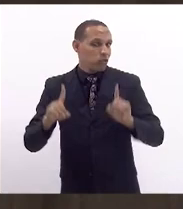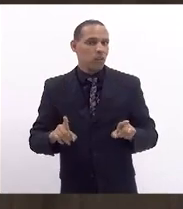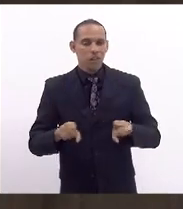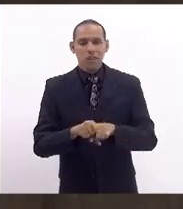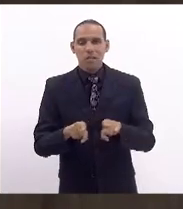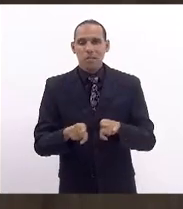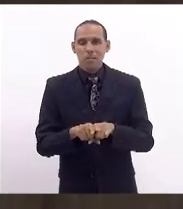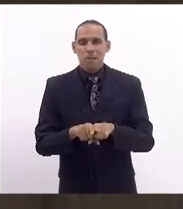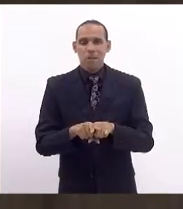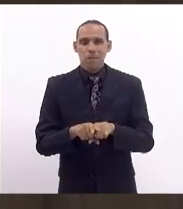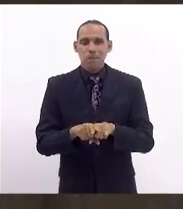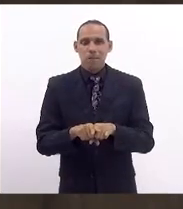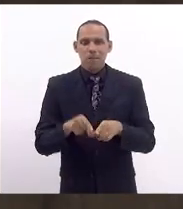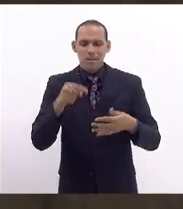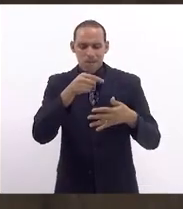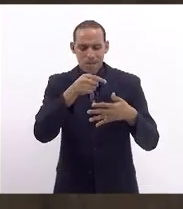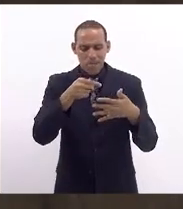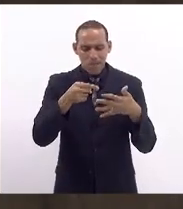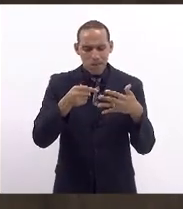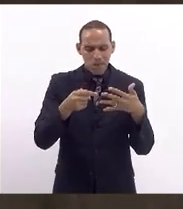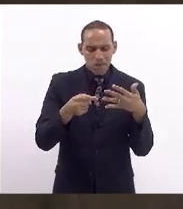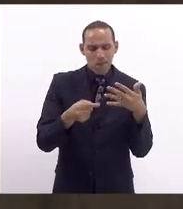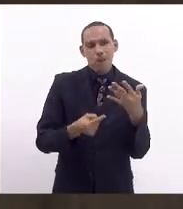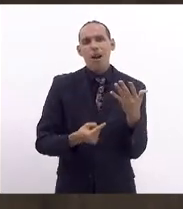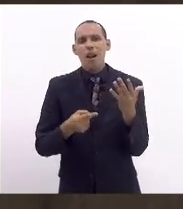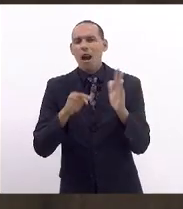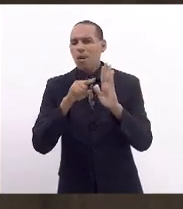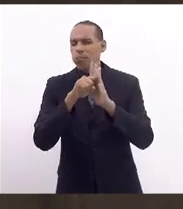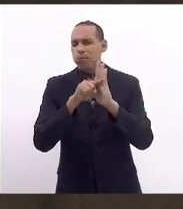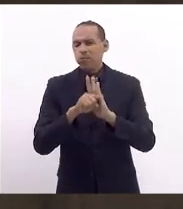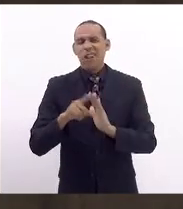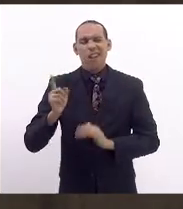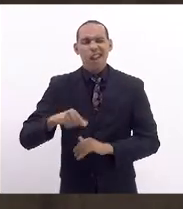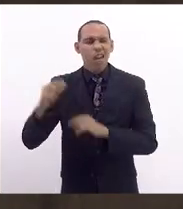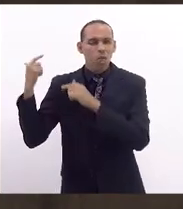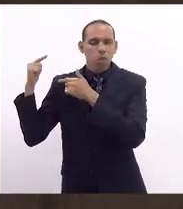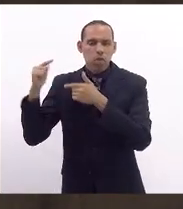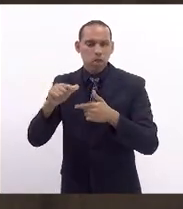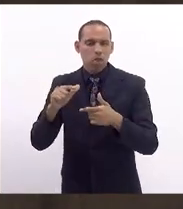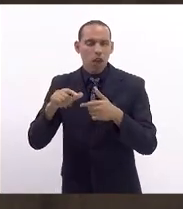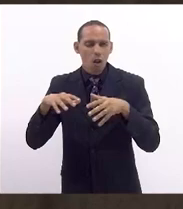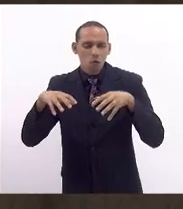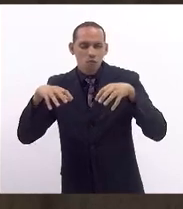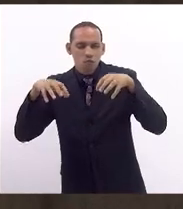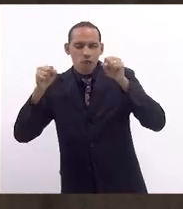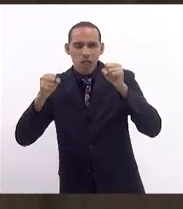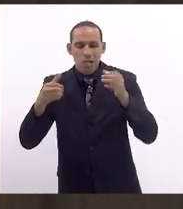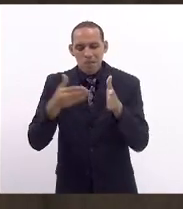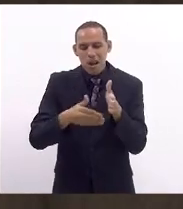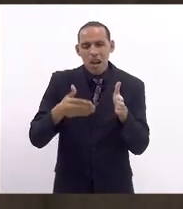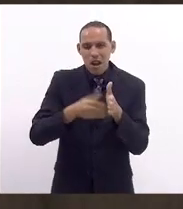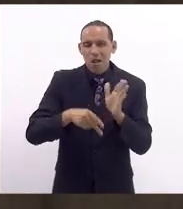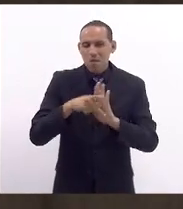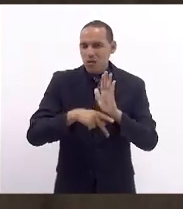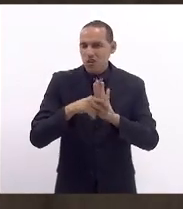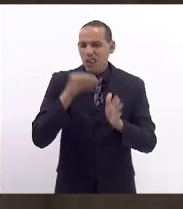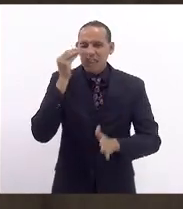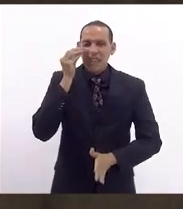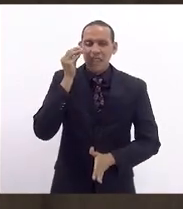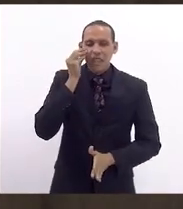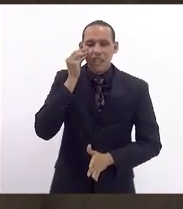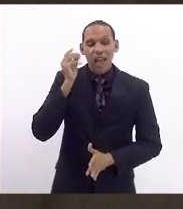entre as prerrogativas questionados o conservador e obscuro artista que tentou barrar esse projeto